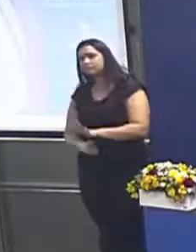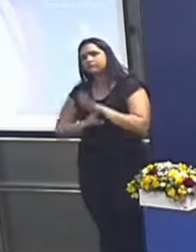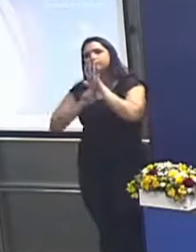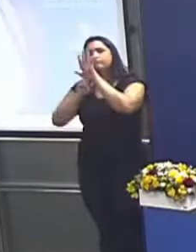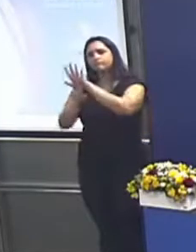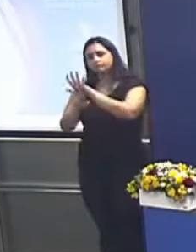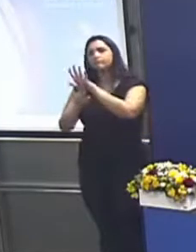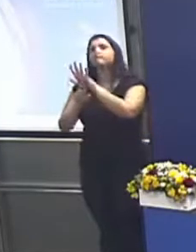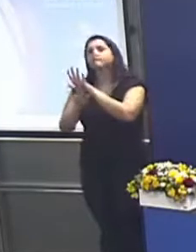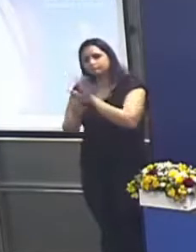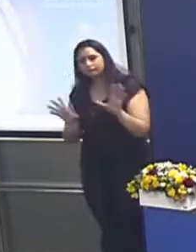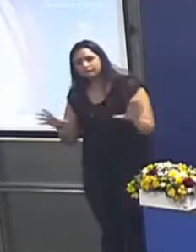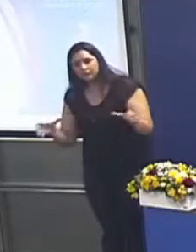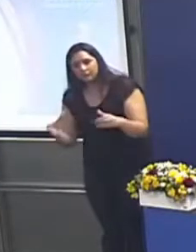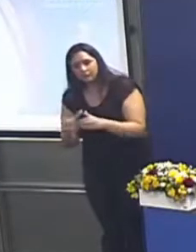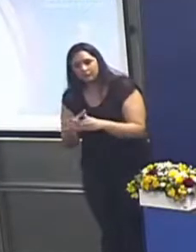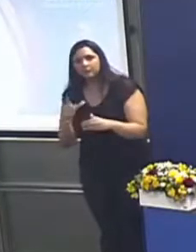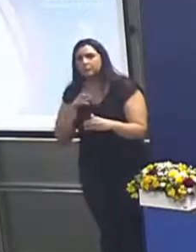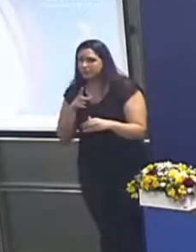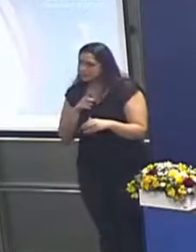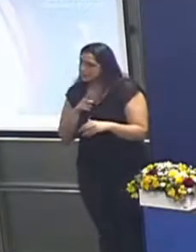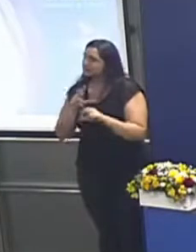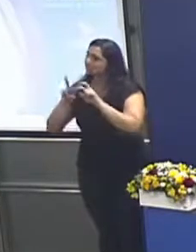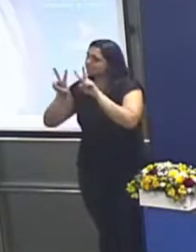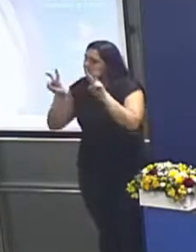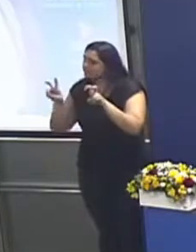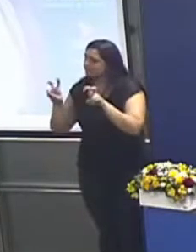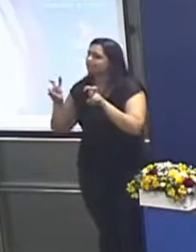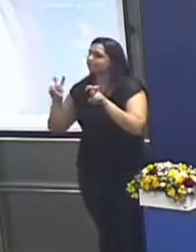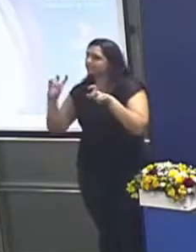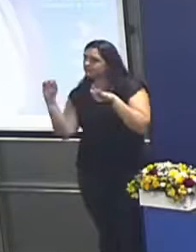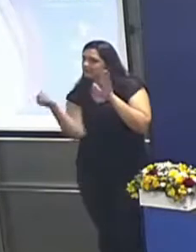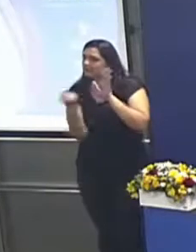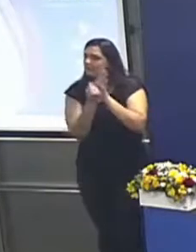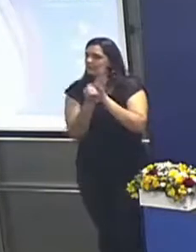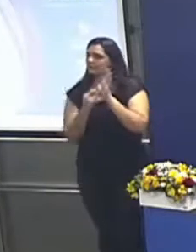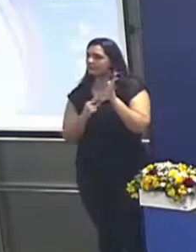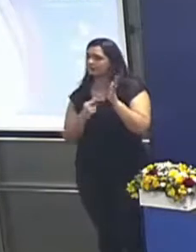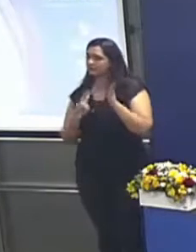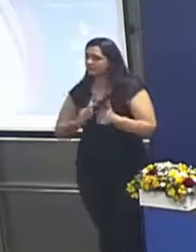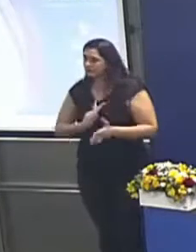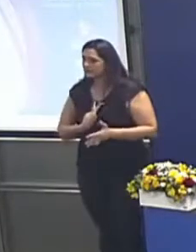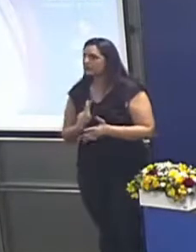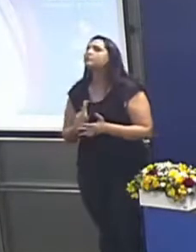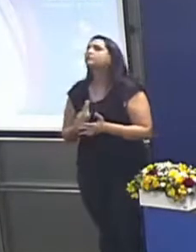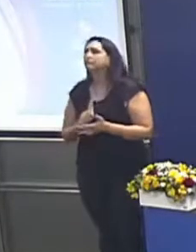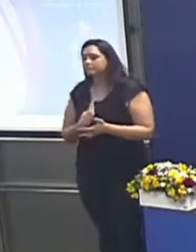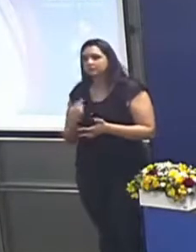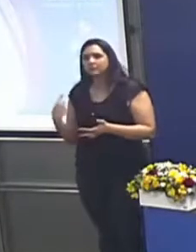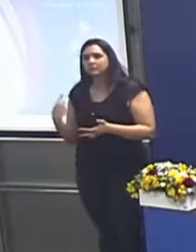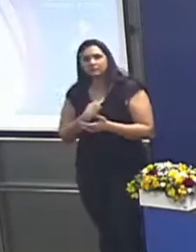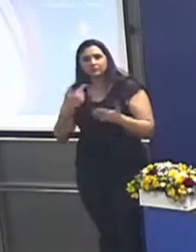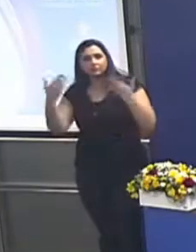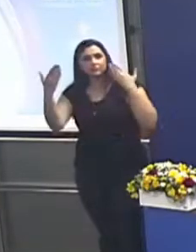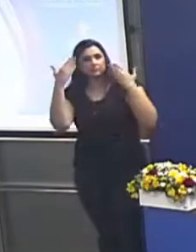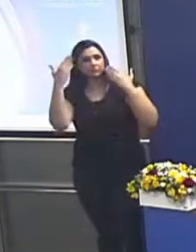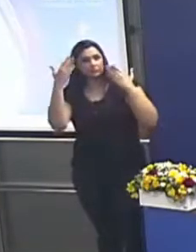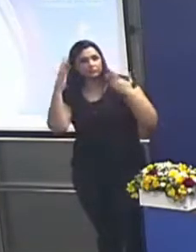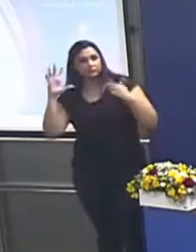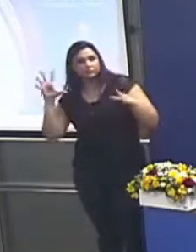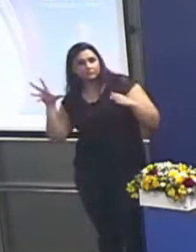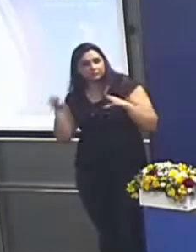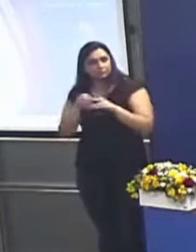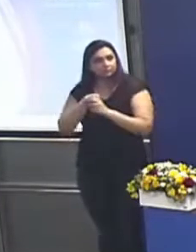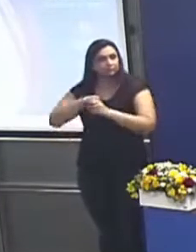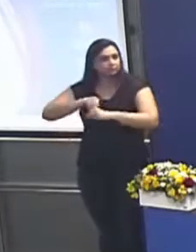dessa miríade, que passa pelas questões das identidades de gênero, e que a gente possa ter uma psicologia que